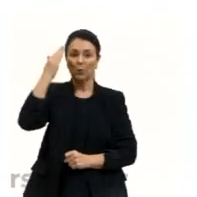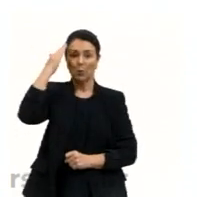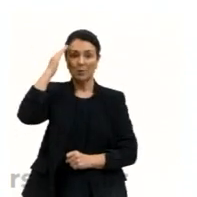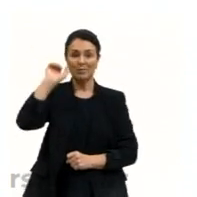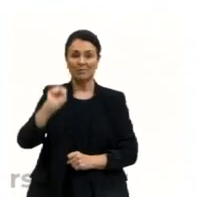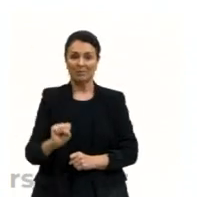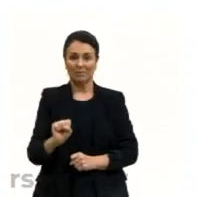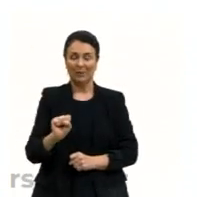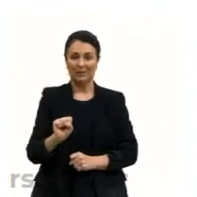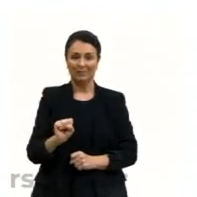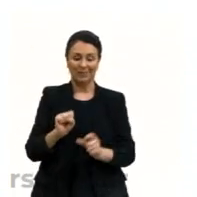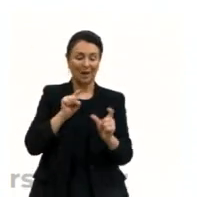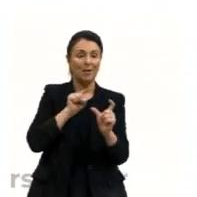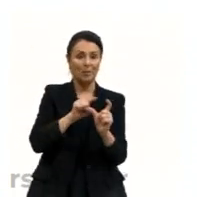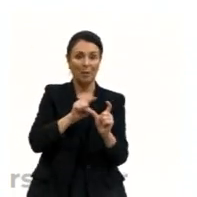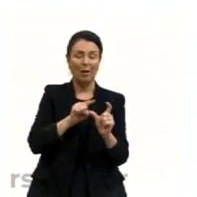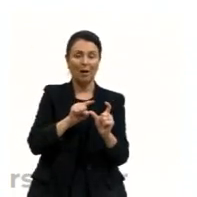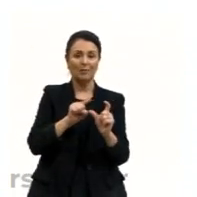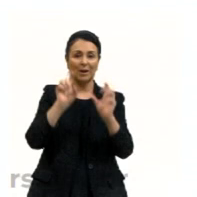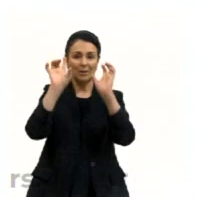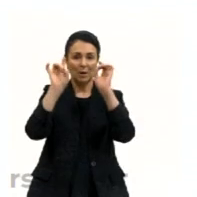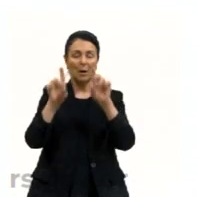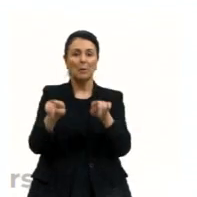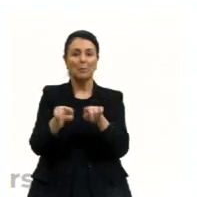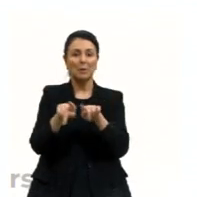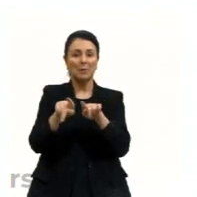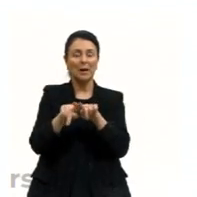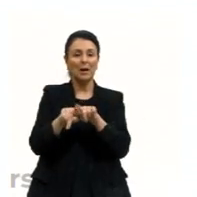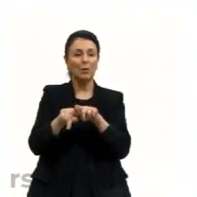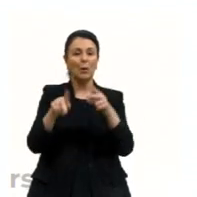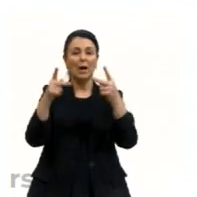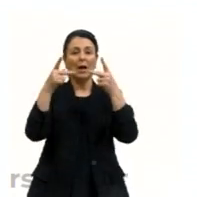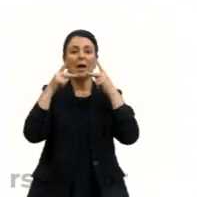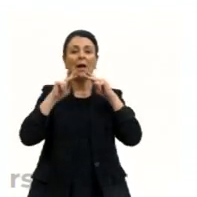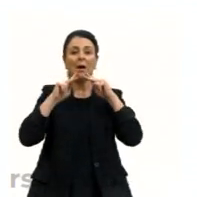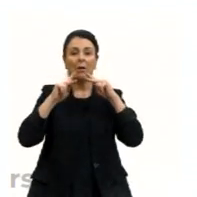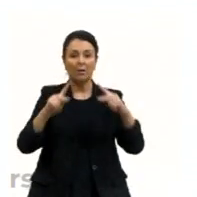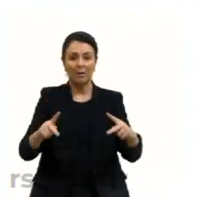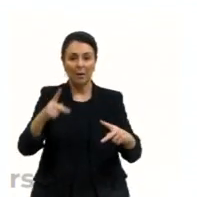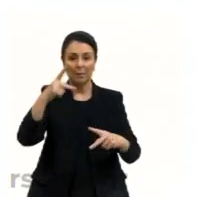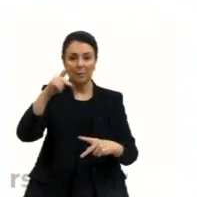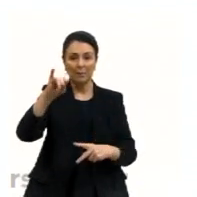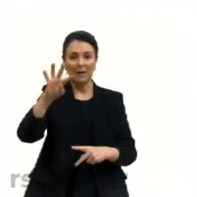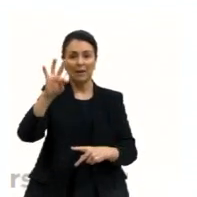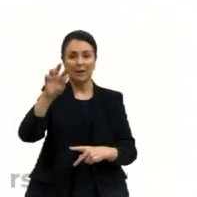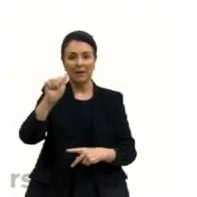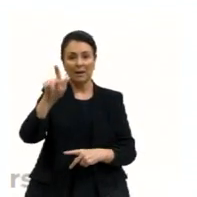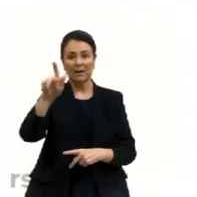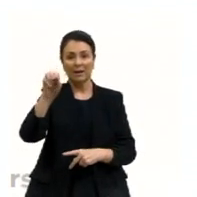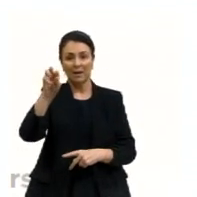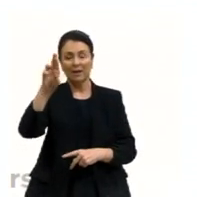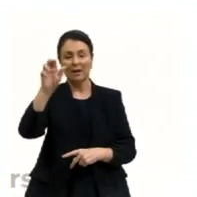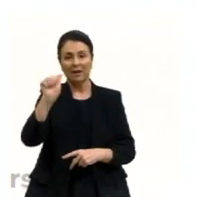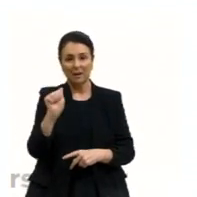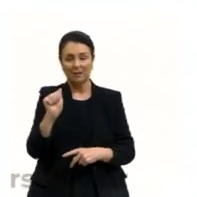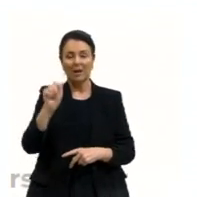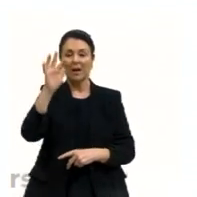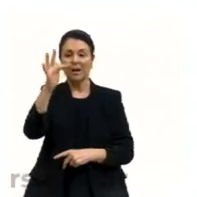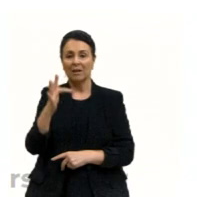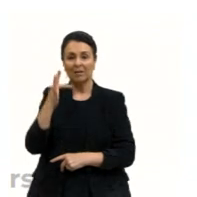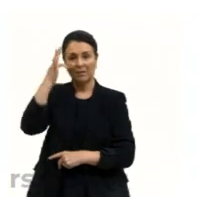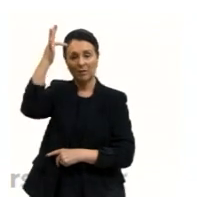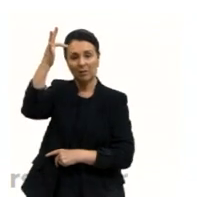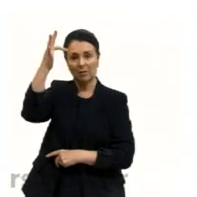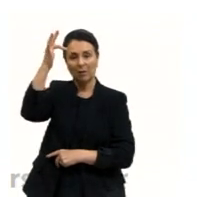essa palavra que vai discutir com a palavra é o Pitágoras ele fala em toda a sabedoria plena e completamente pertencia aos